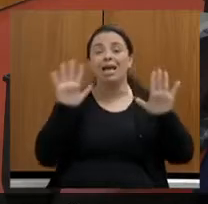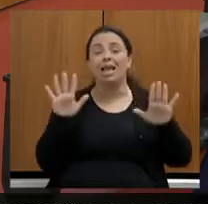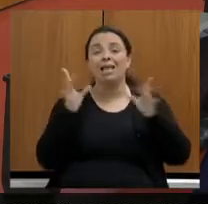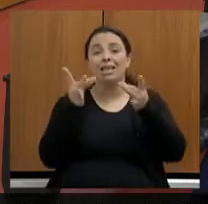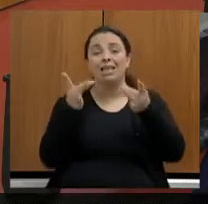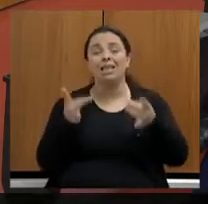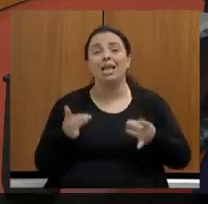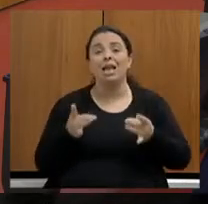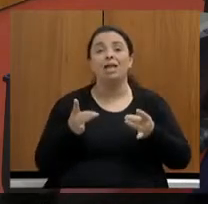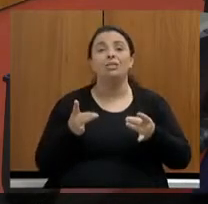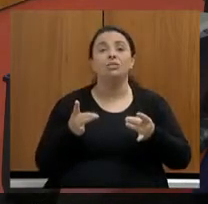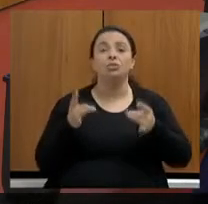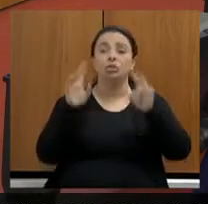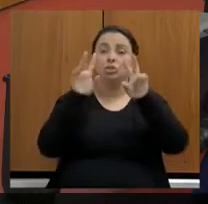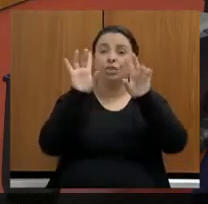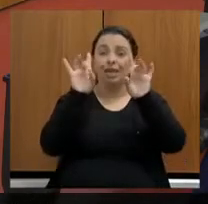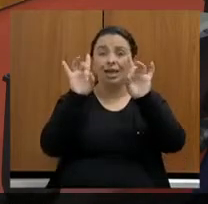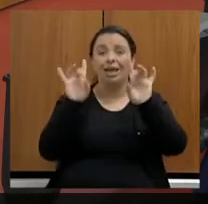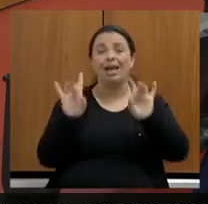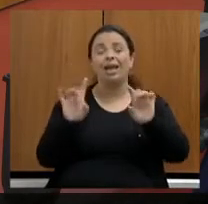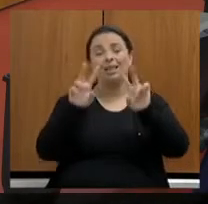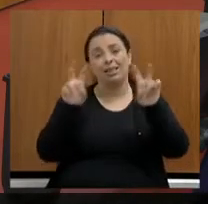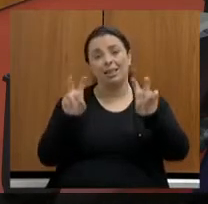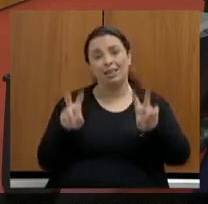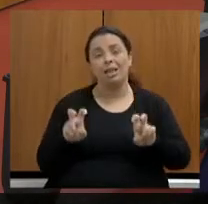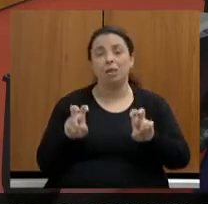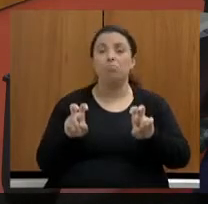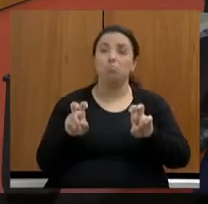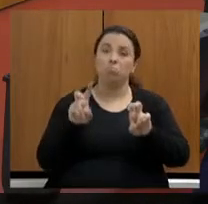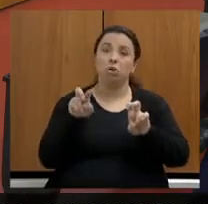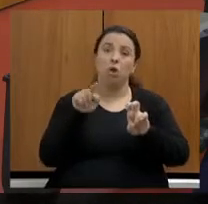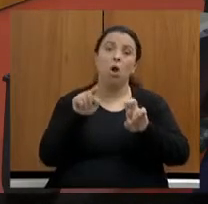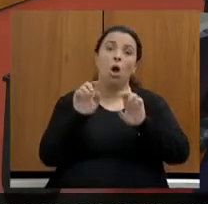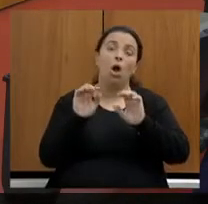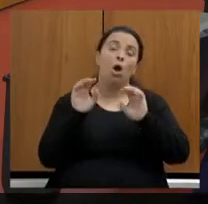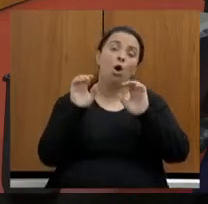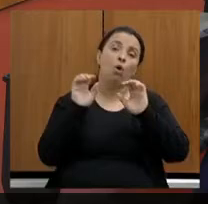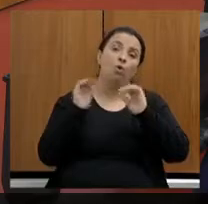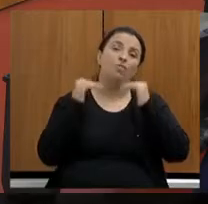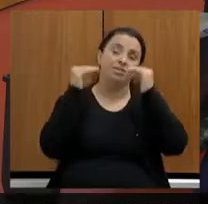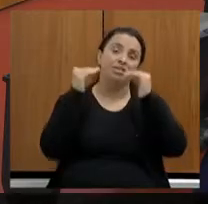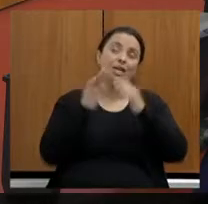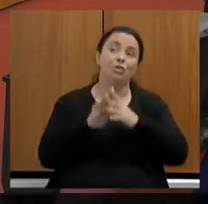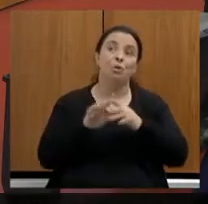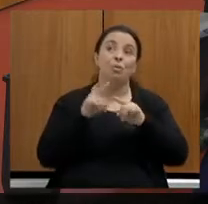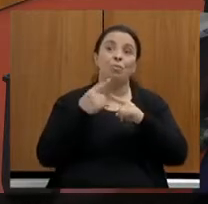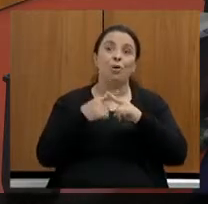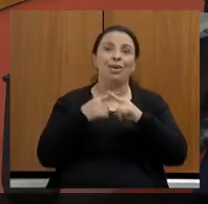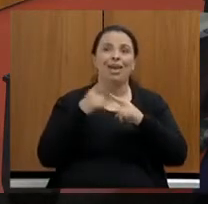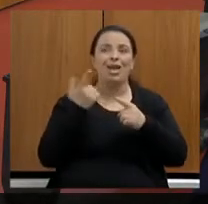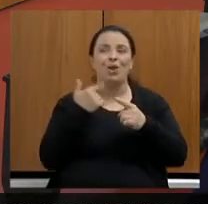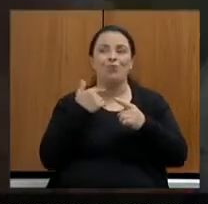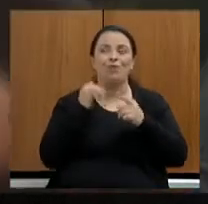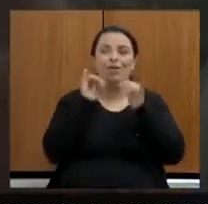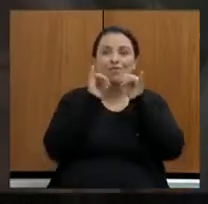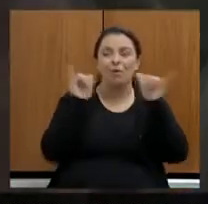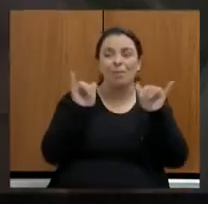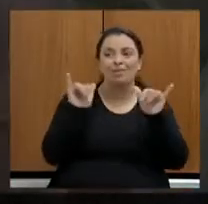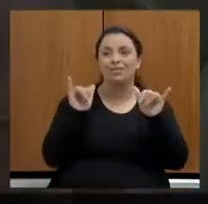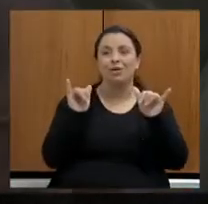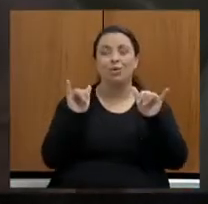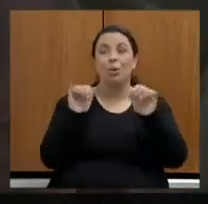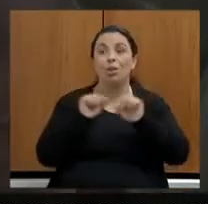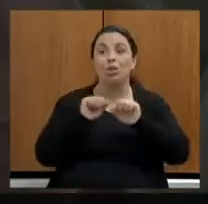cada um desses temas a minha preocupação muitas vezes não trazer um detalhamento é não ferir a autonomia do reitor mas eu tenho compromisso com essa